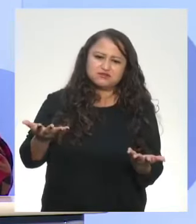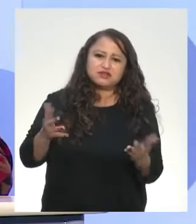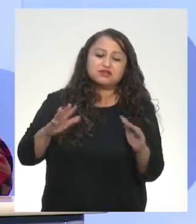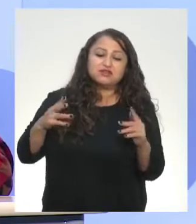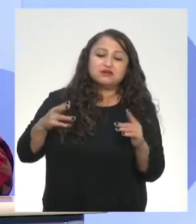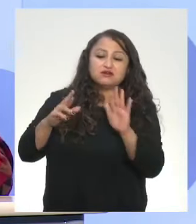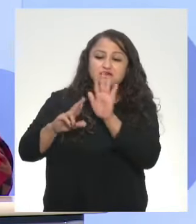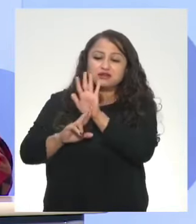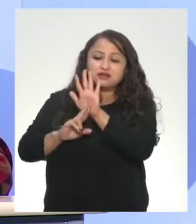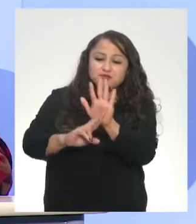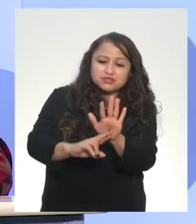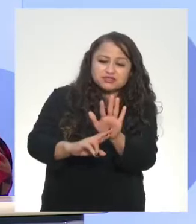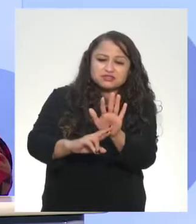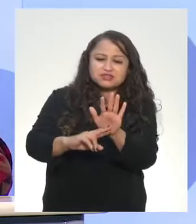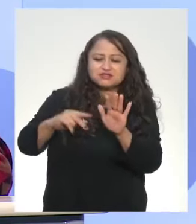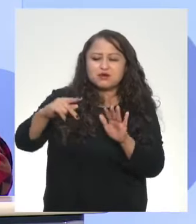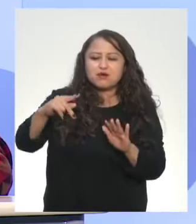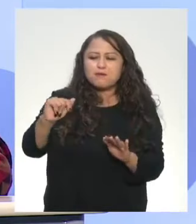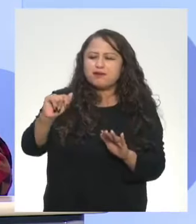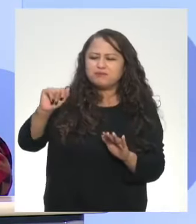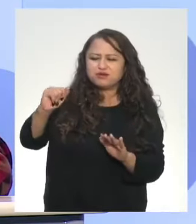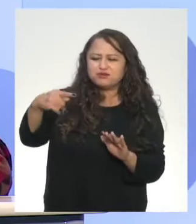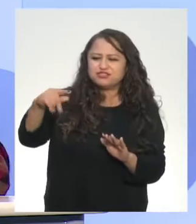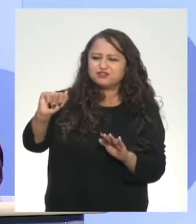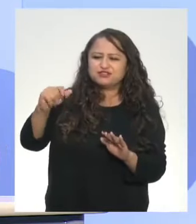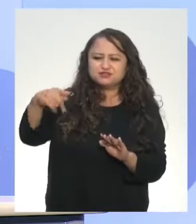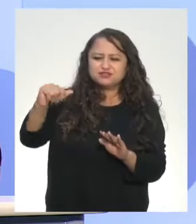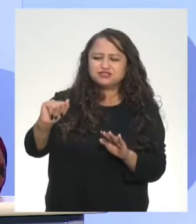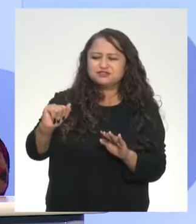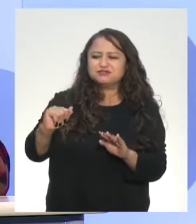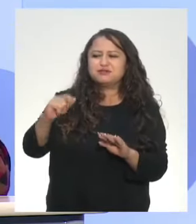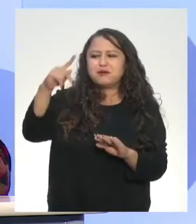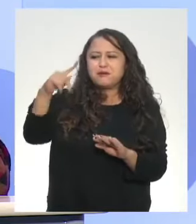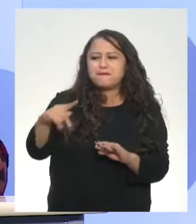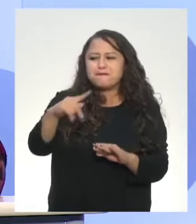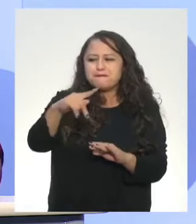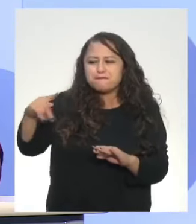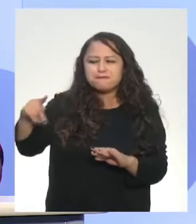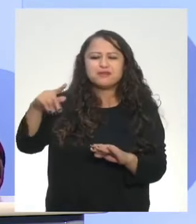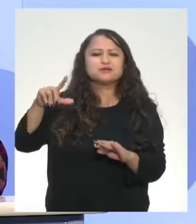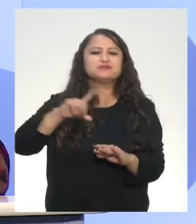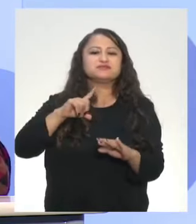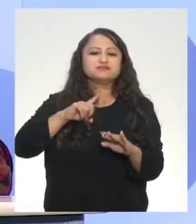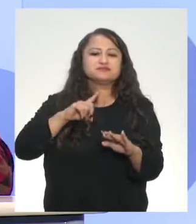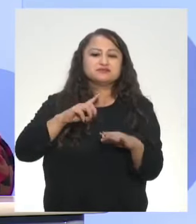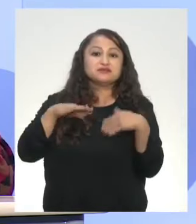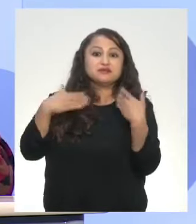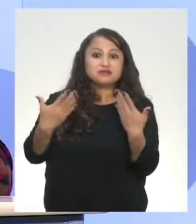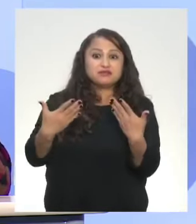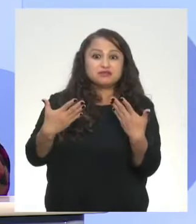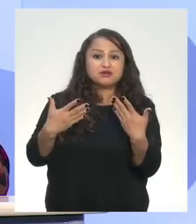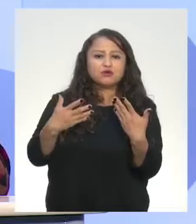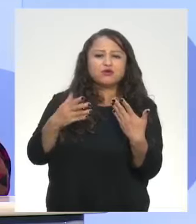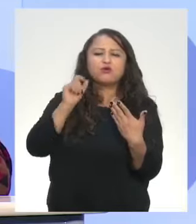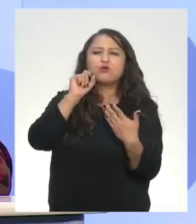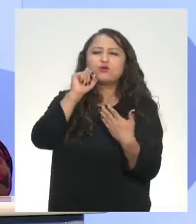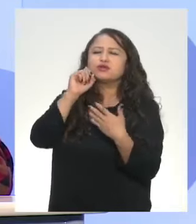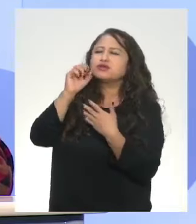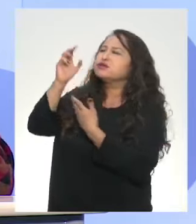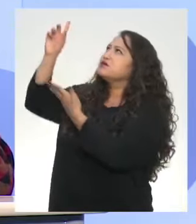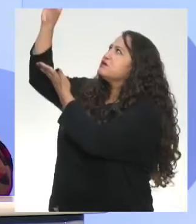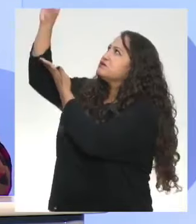seria o Papa, e depois o rei. Então, aquela questão, né, do direito divino dos reis começa a